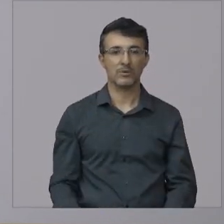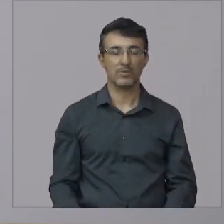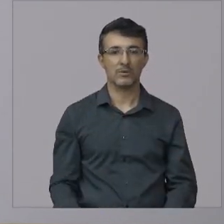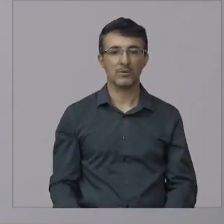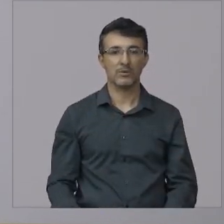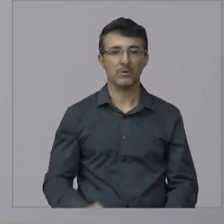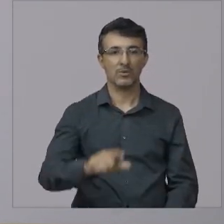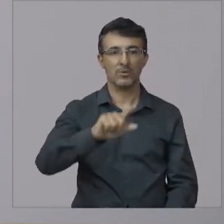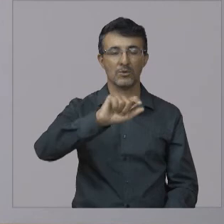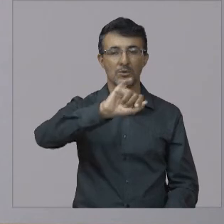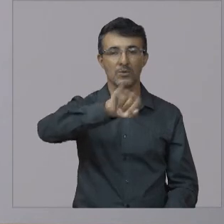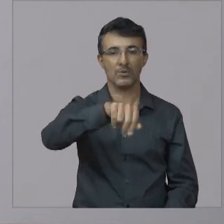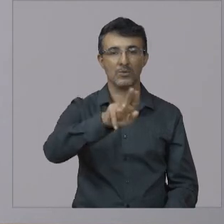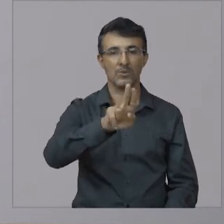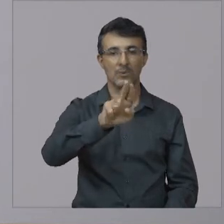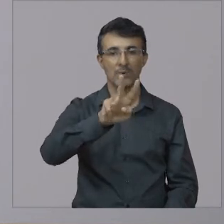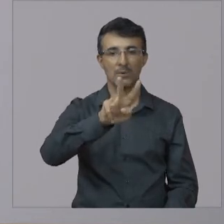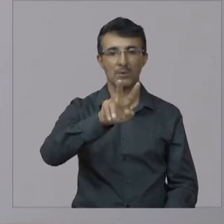Juvenil.